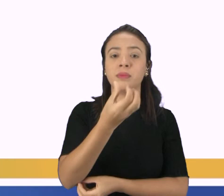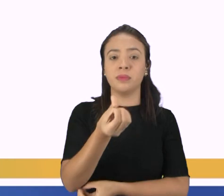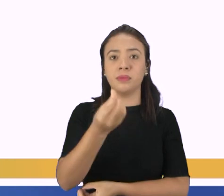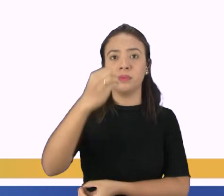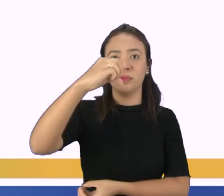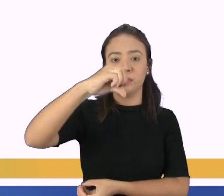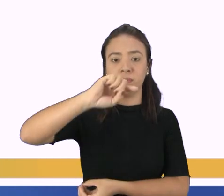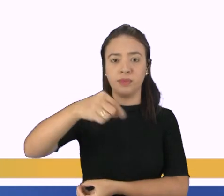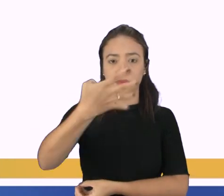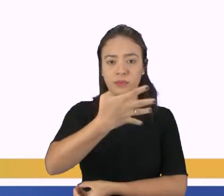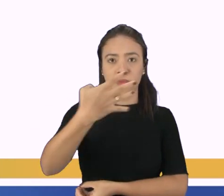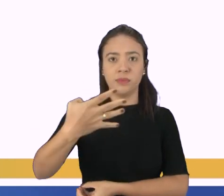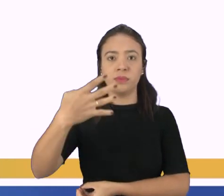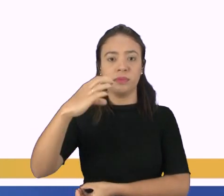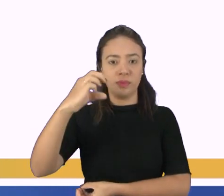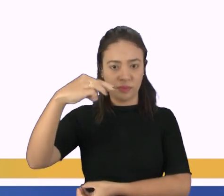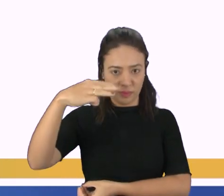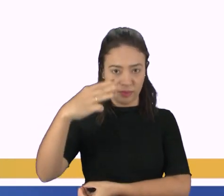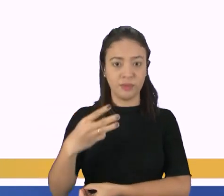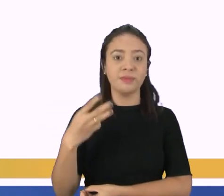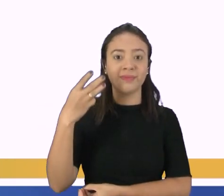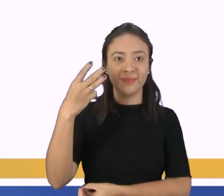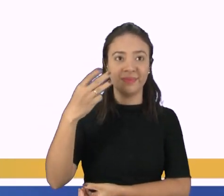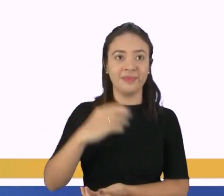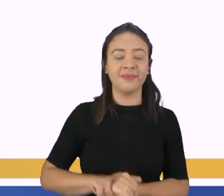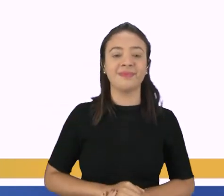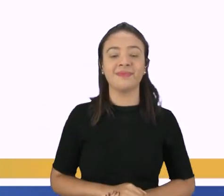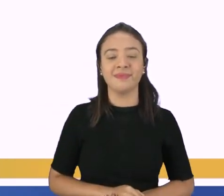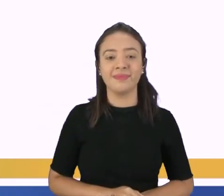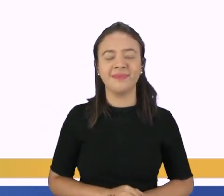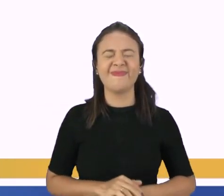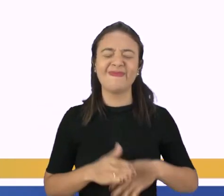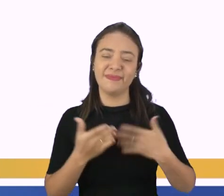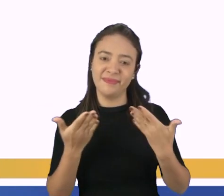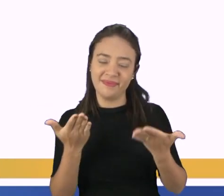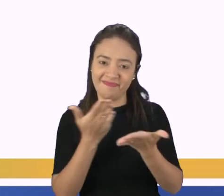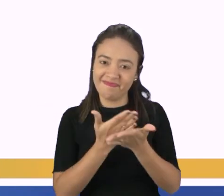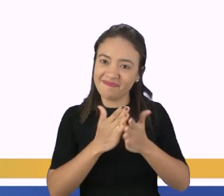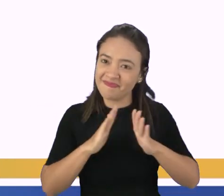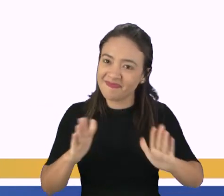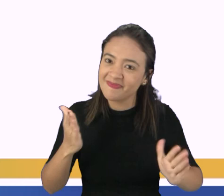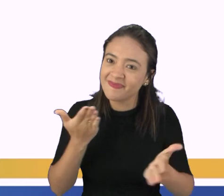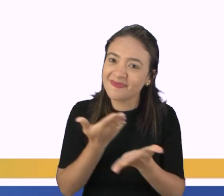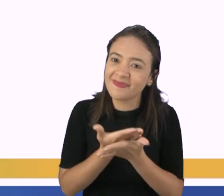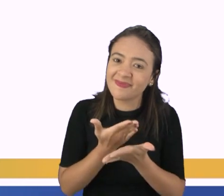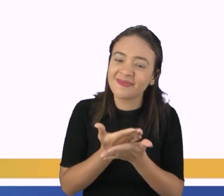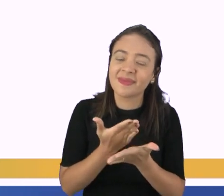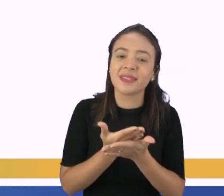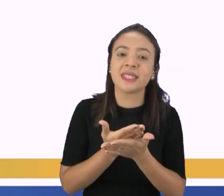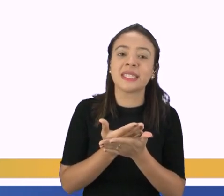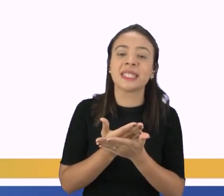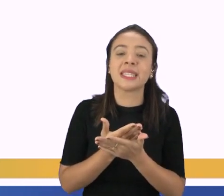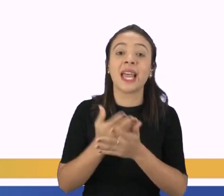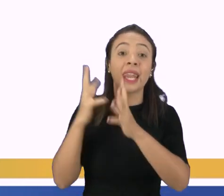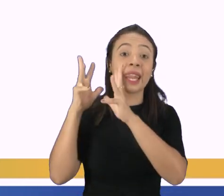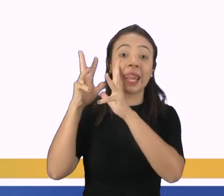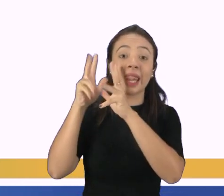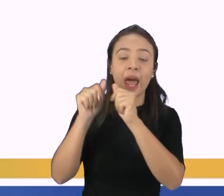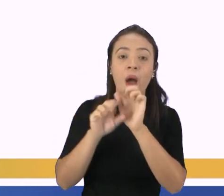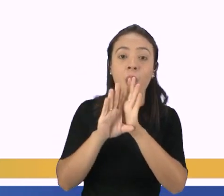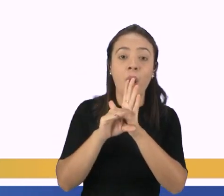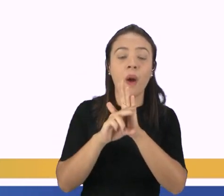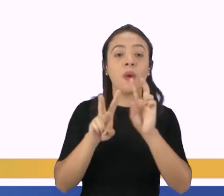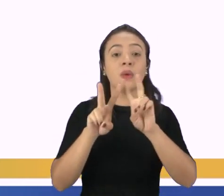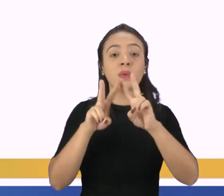4.069,44 centímetros cúbicos, certinho? Então, finalizando, na aula de hoje nós retomamos o conteúdo